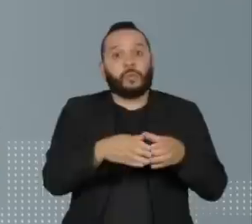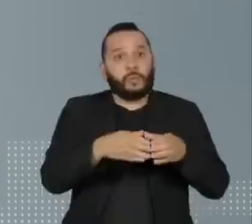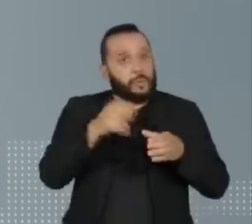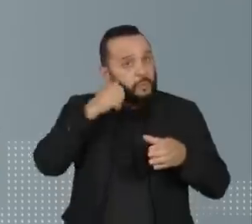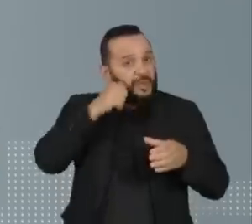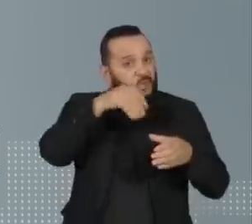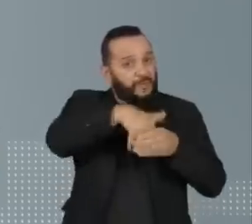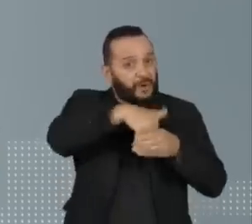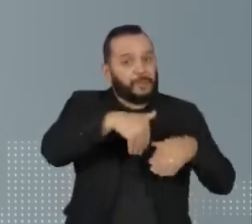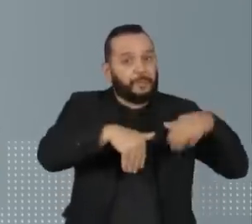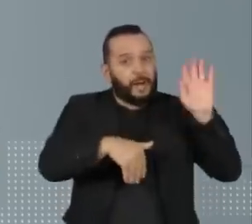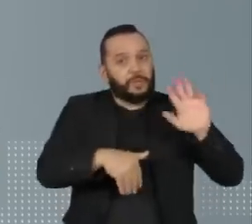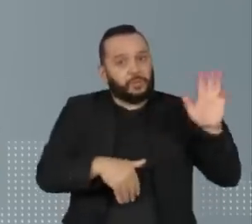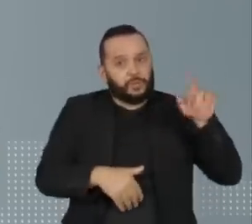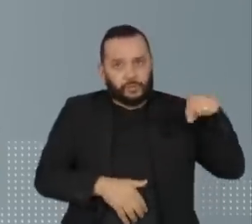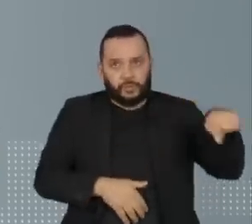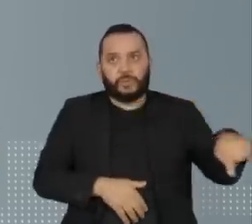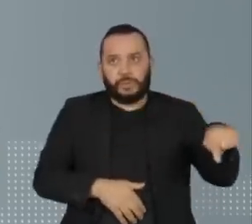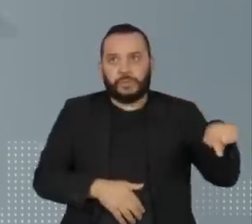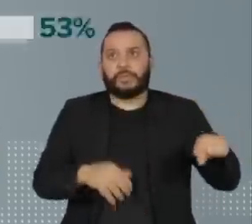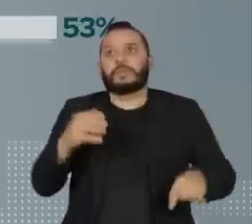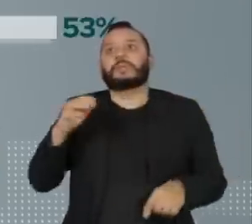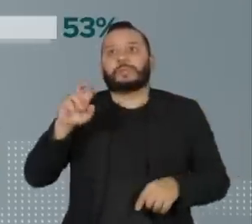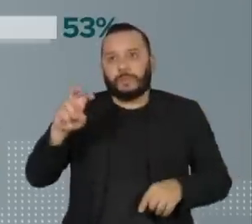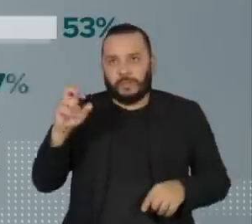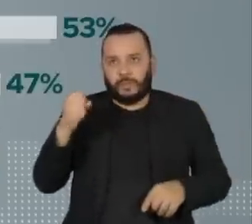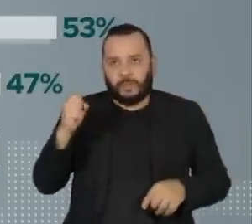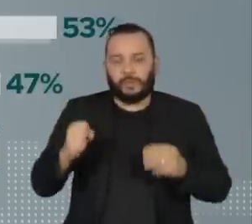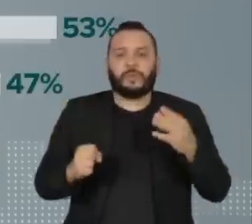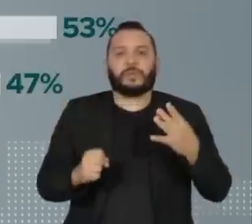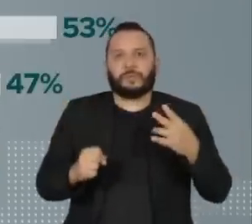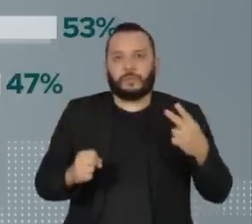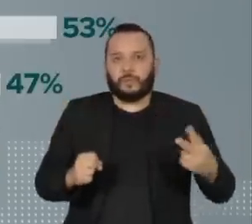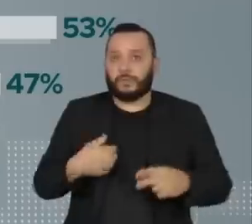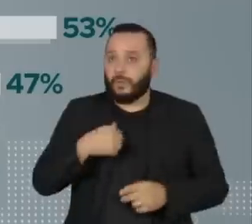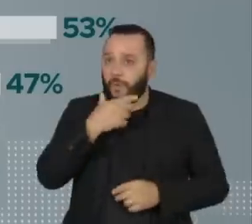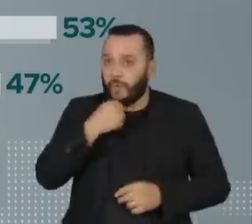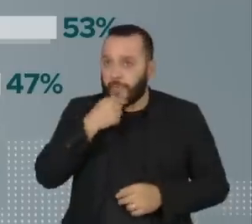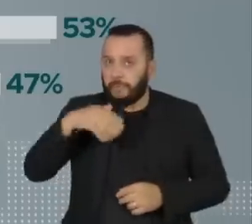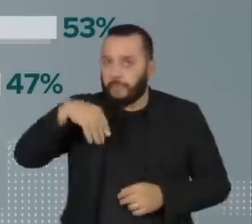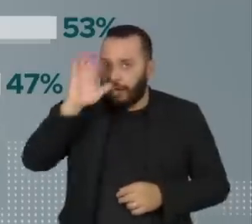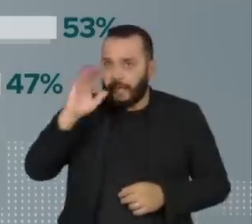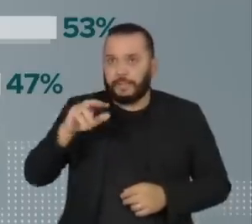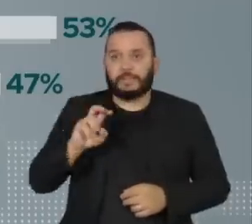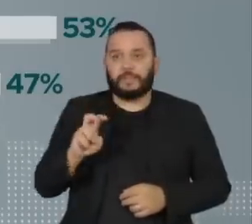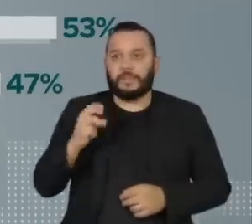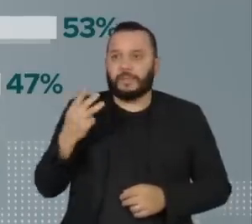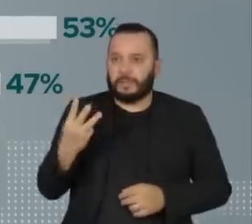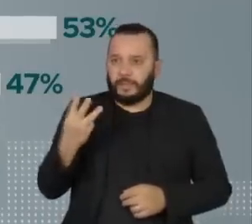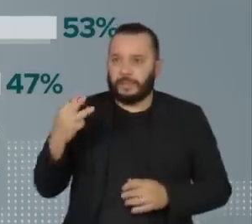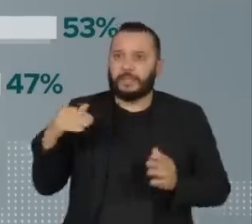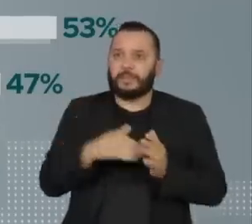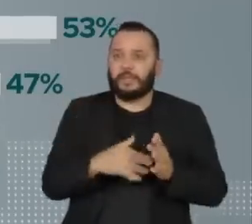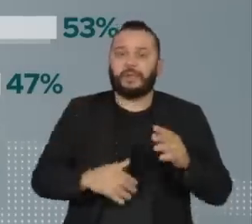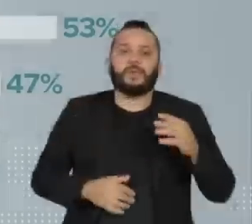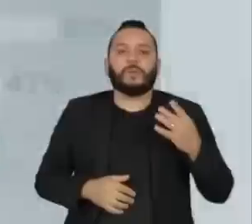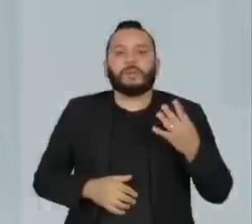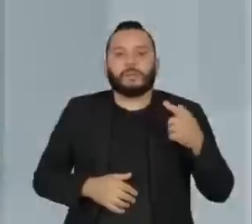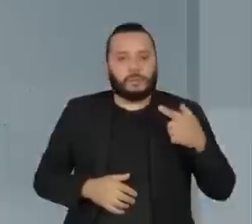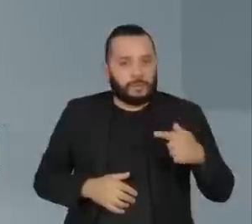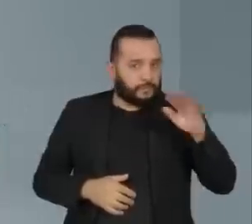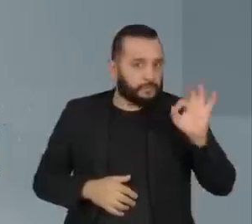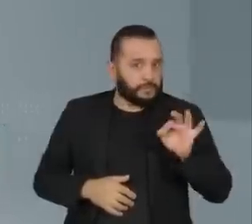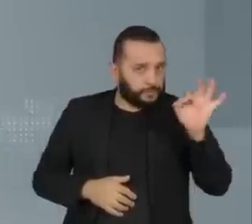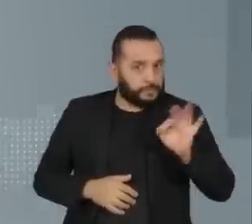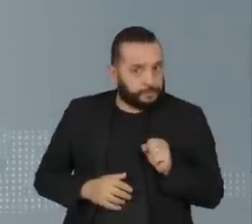58 a 42%. bolsonaro é o escolhido entre os homens com 53 A 47 por cento